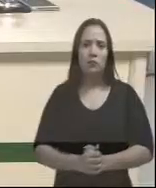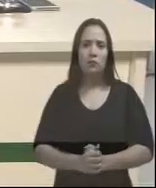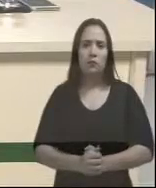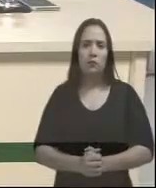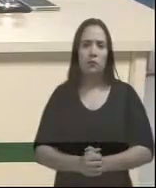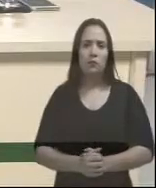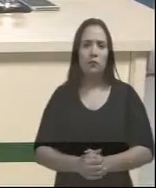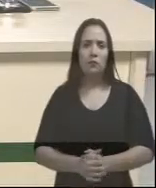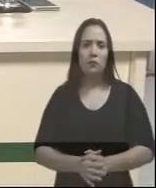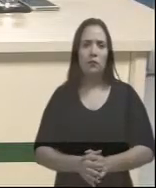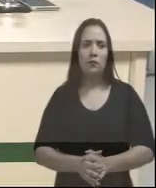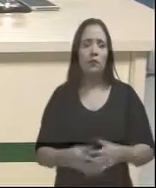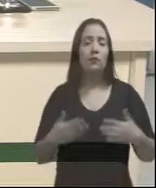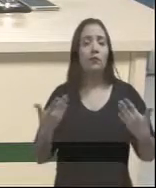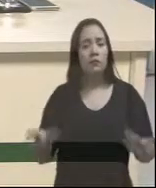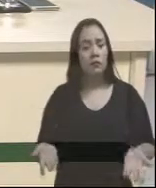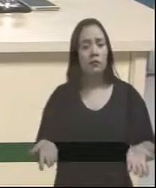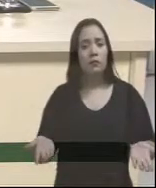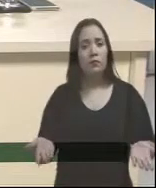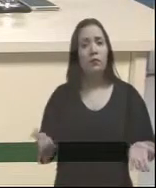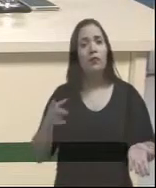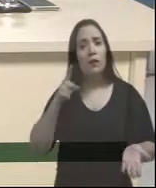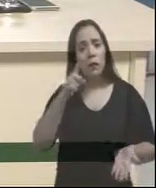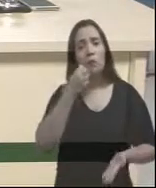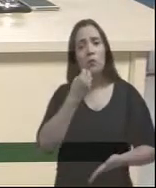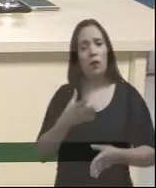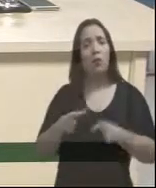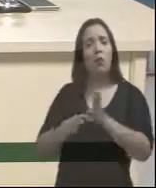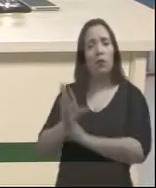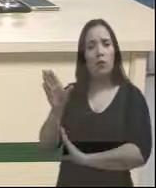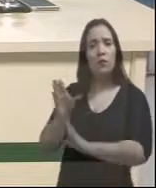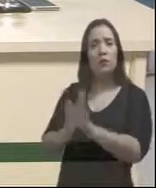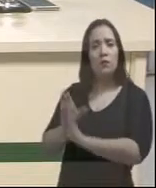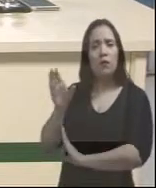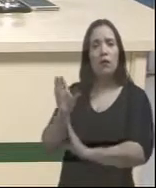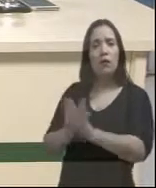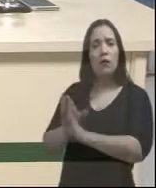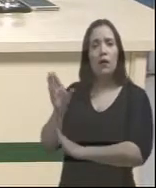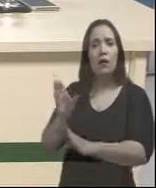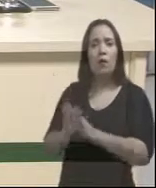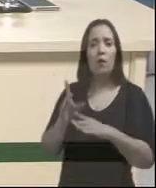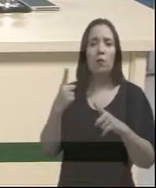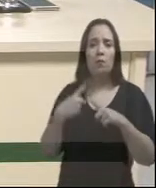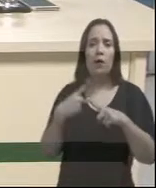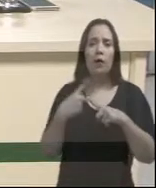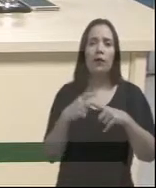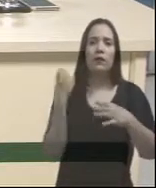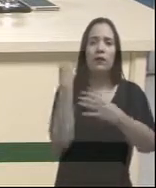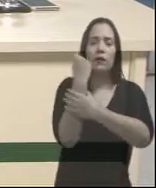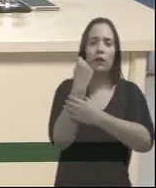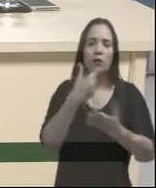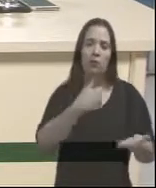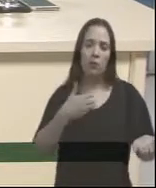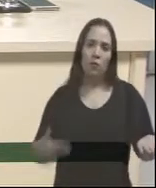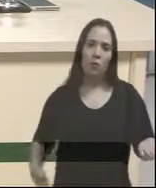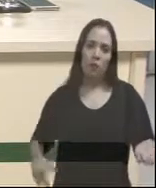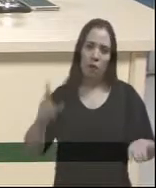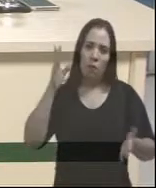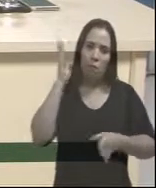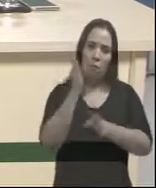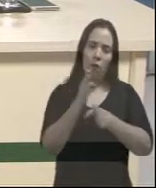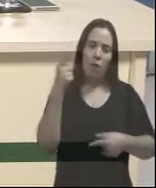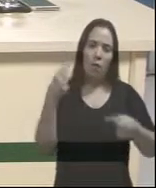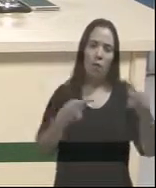meu Estado precisando da minha... que é um conselho bom, porque... precisando da minha... A questão de segurança pública não é mais uma questão política